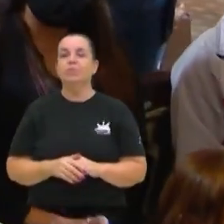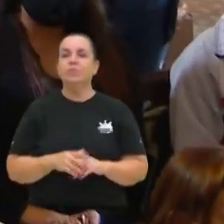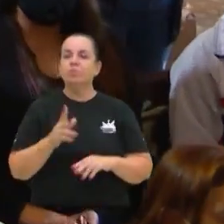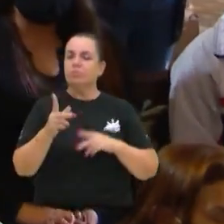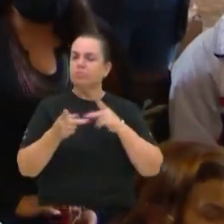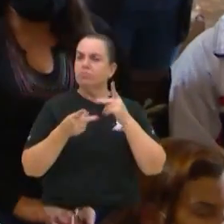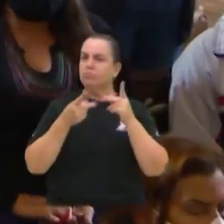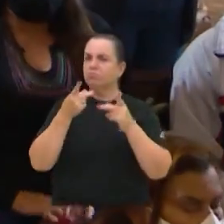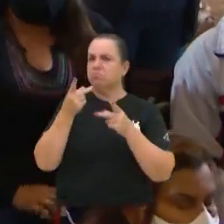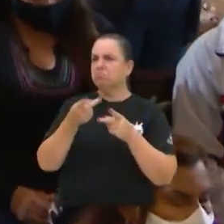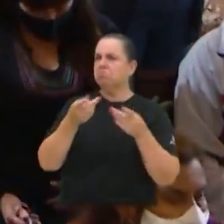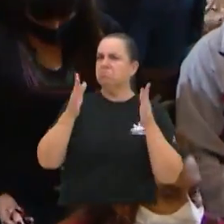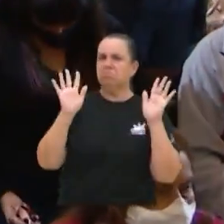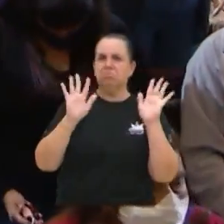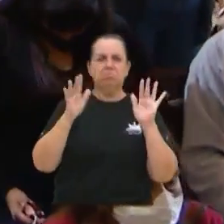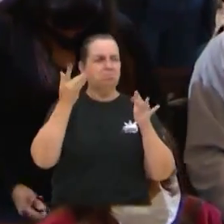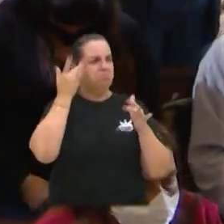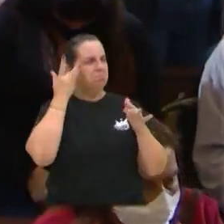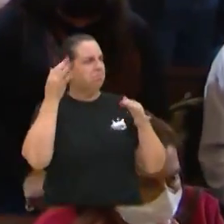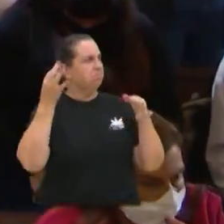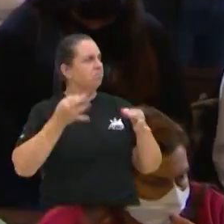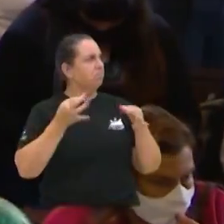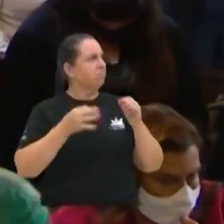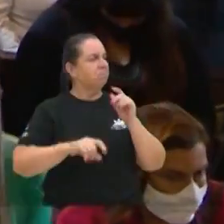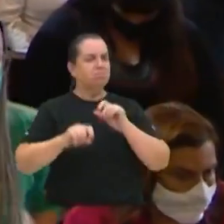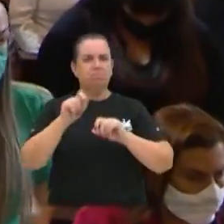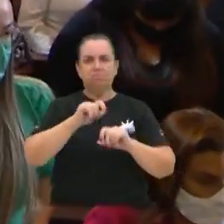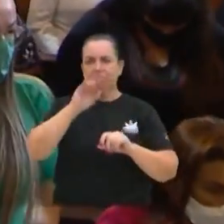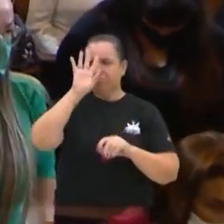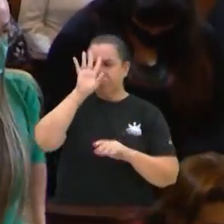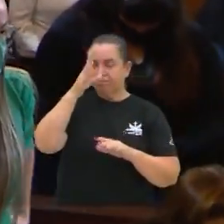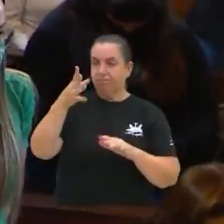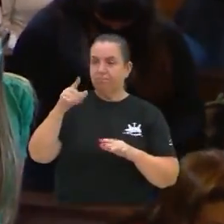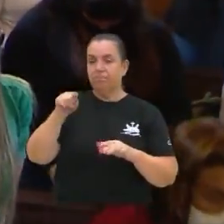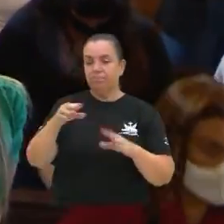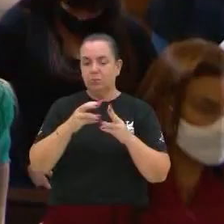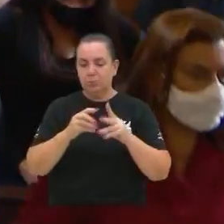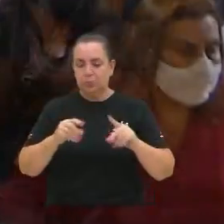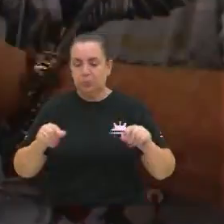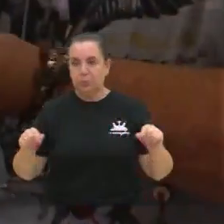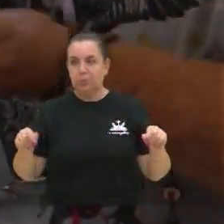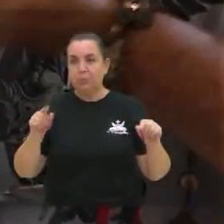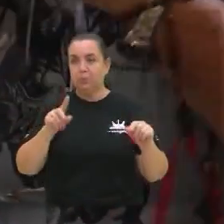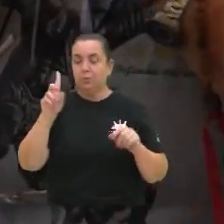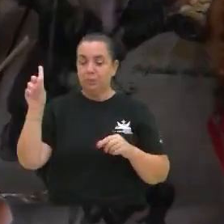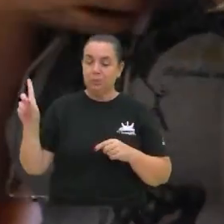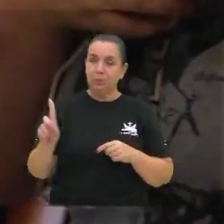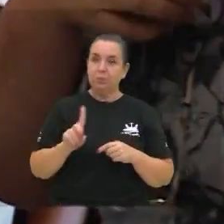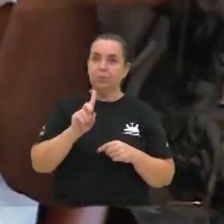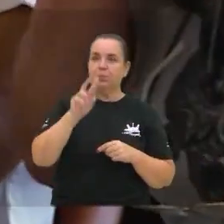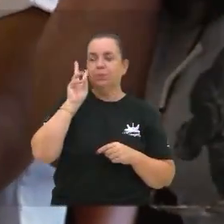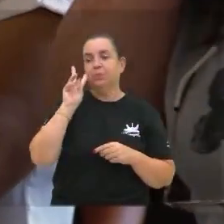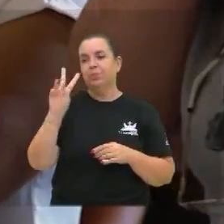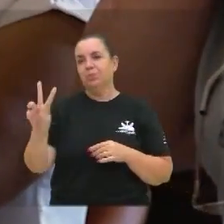Cometa, ninguém sabe ao certo, mas pelo deserto eles vieram